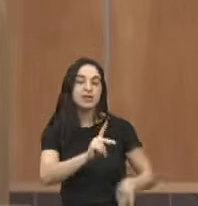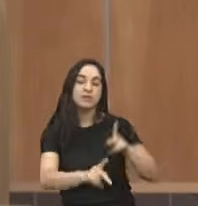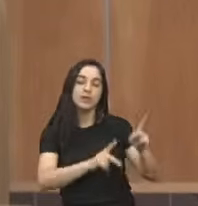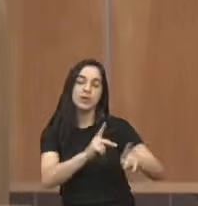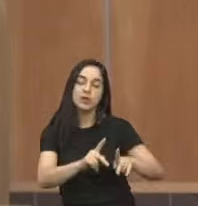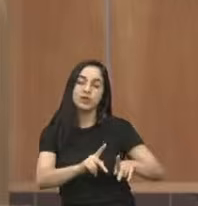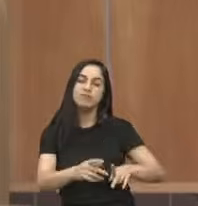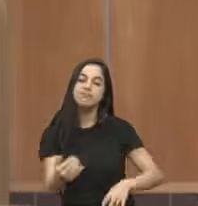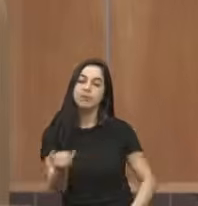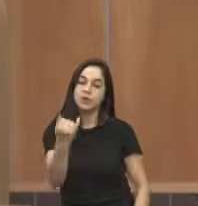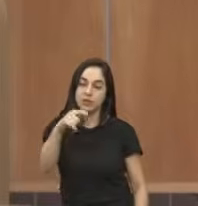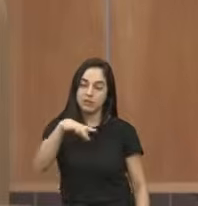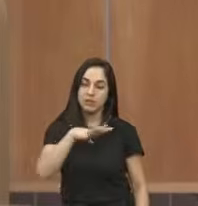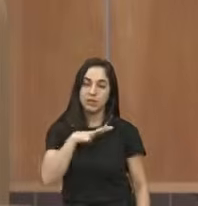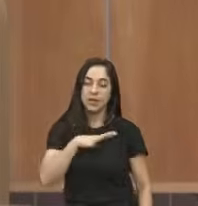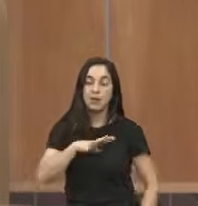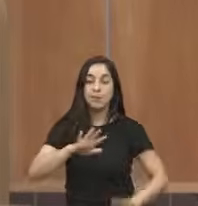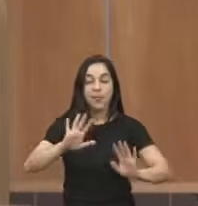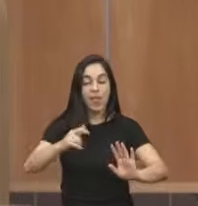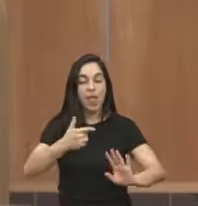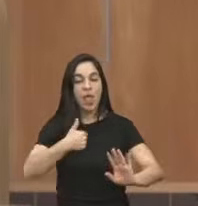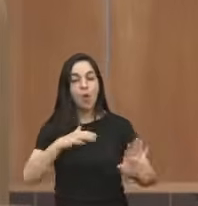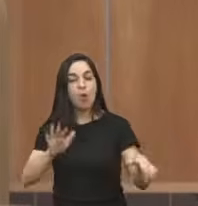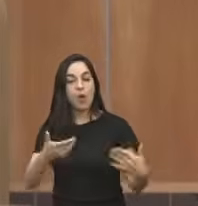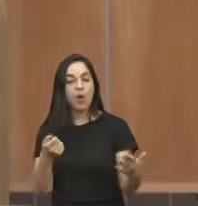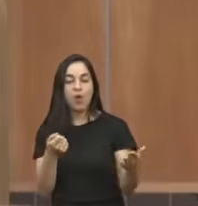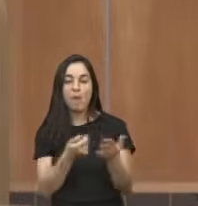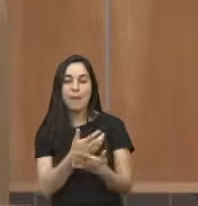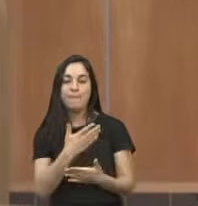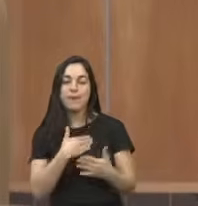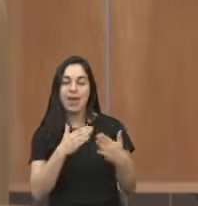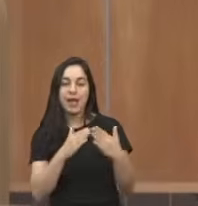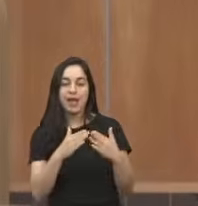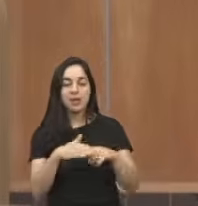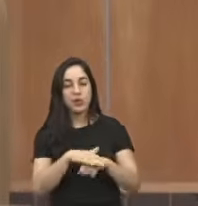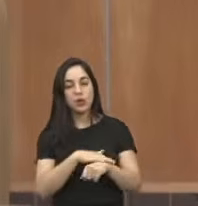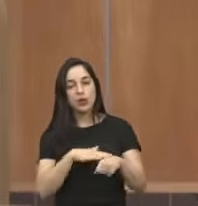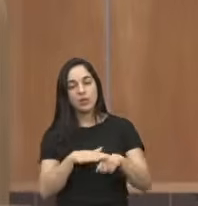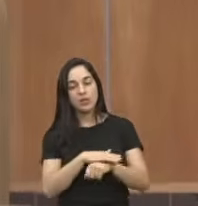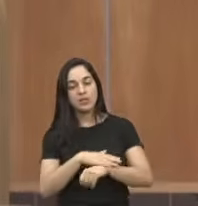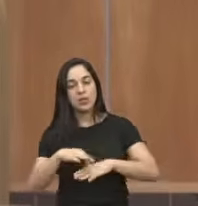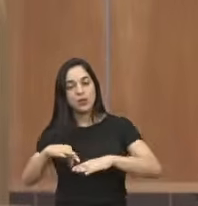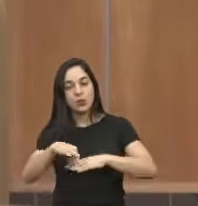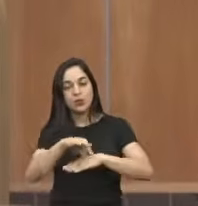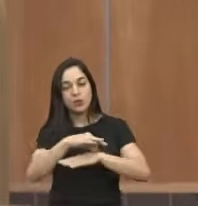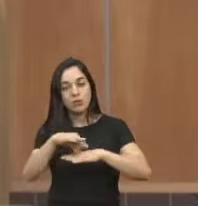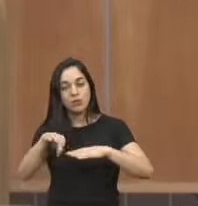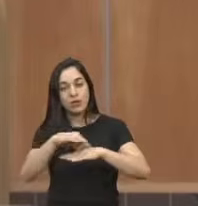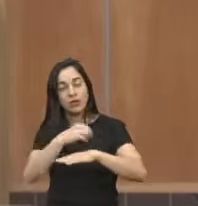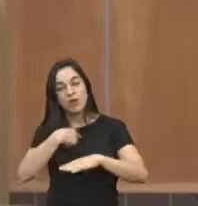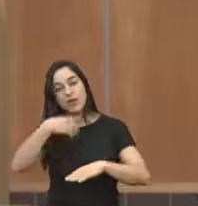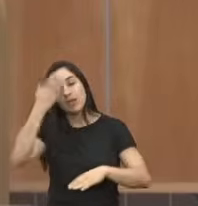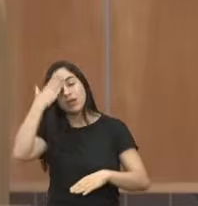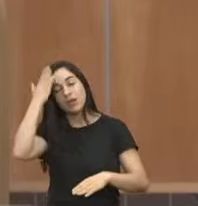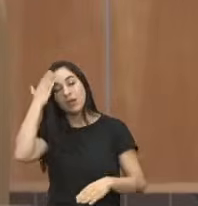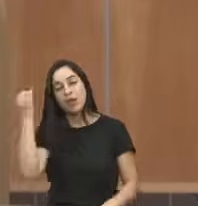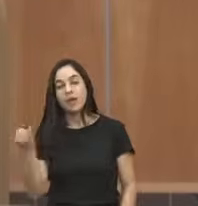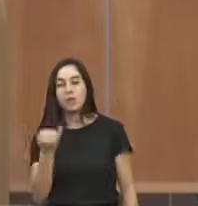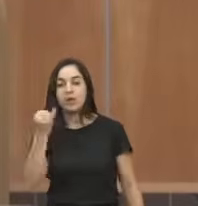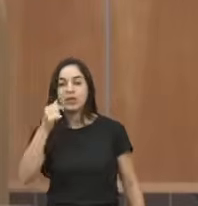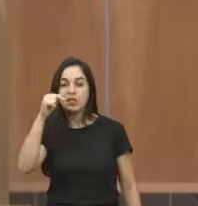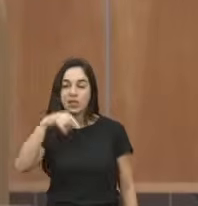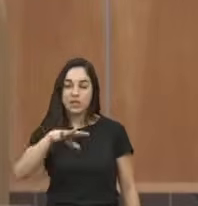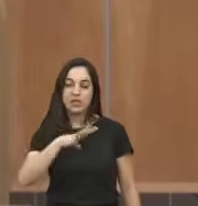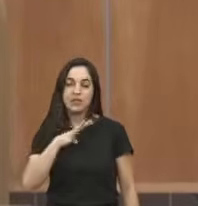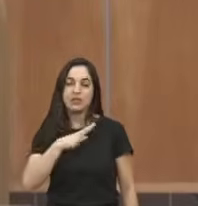cidade. Eu mesmo, quando eu comprei minha casa, conversei com o corretor de imóveis também, e eu sei da importância que vocês têm para a cidade, o trabalho que